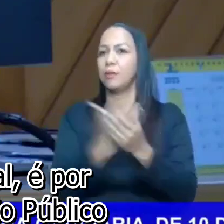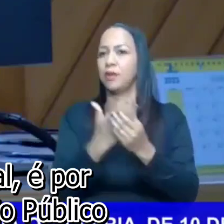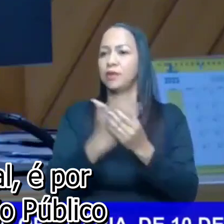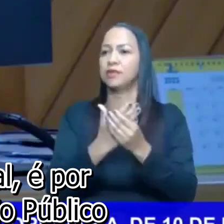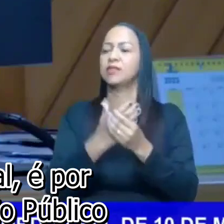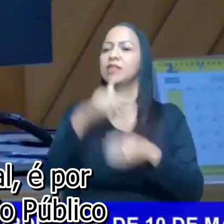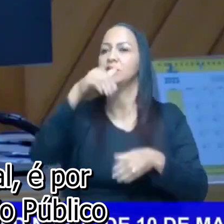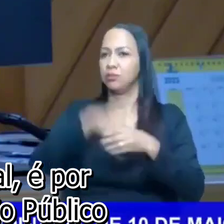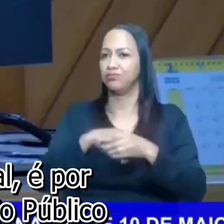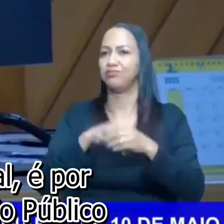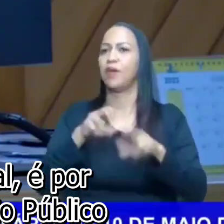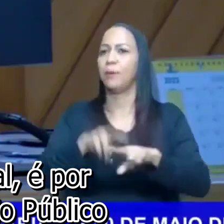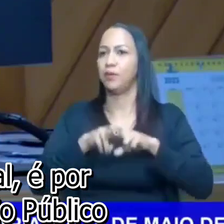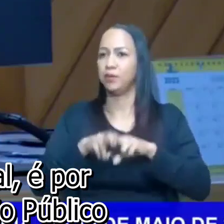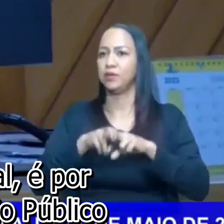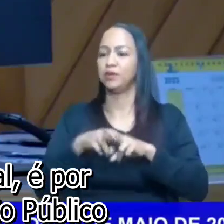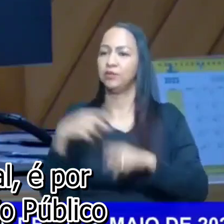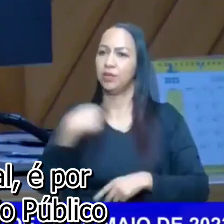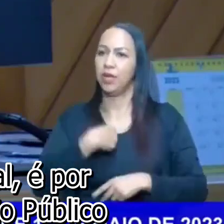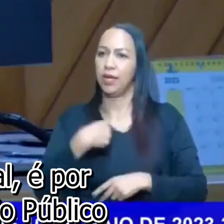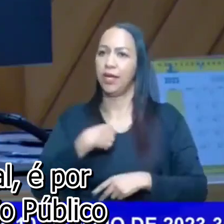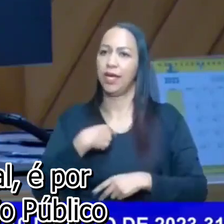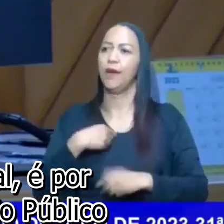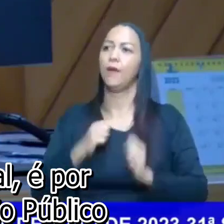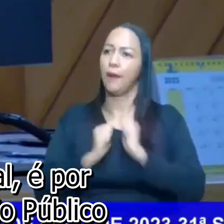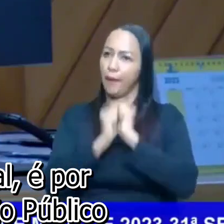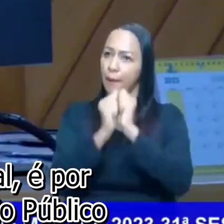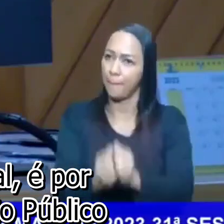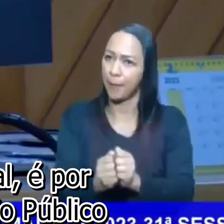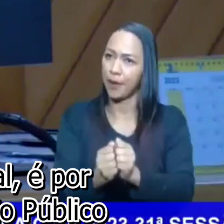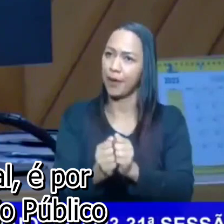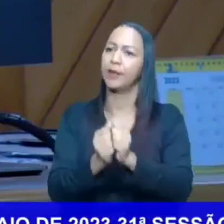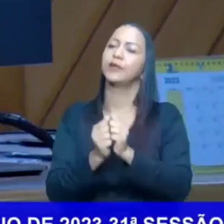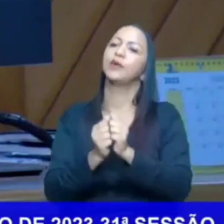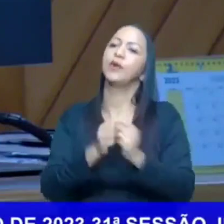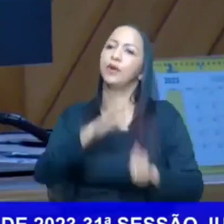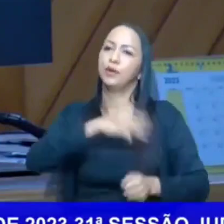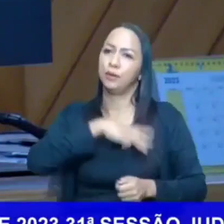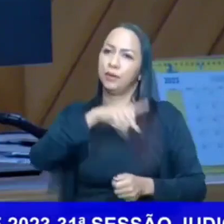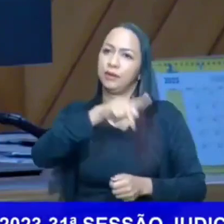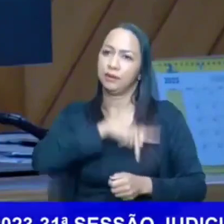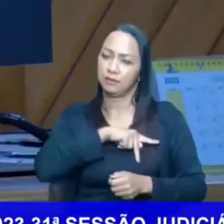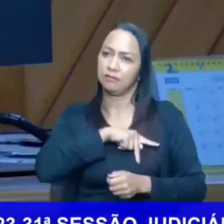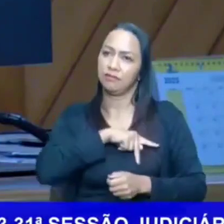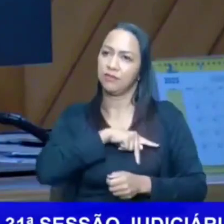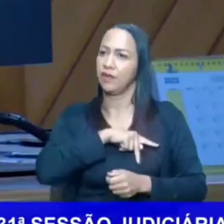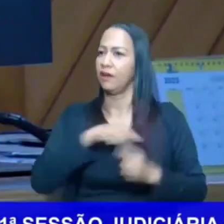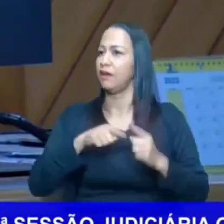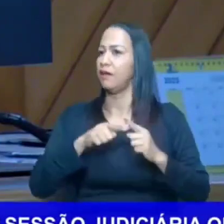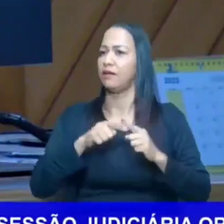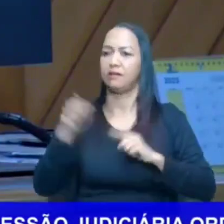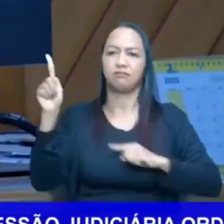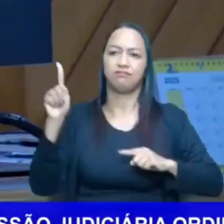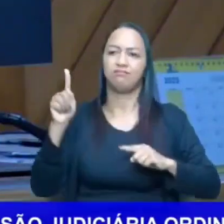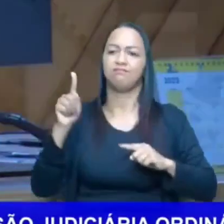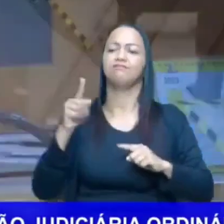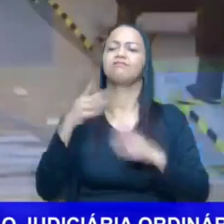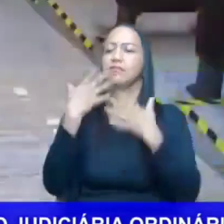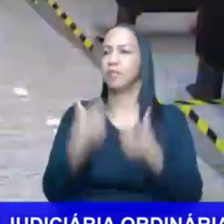eleitoral. É por isso que eu acompanho o parecer do Ministério Público pela desaprovação das